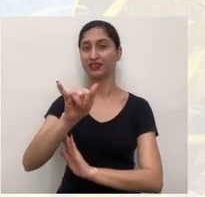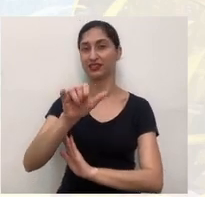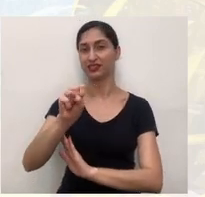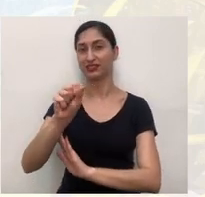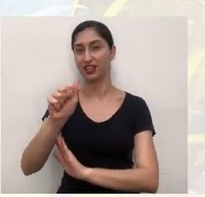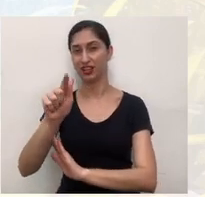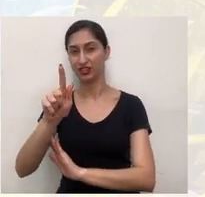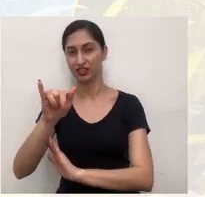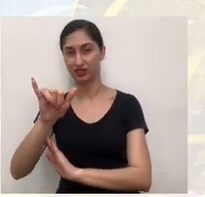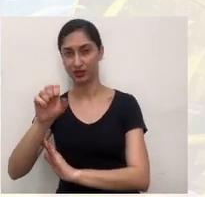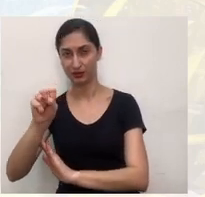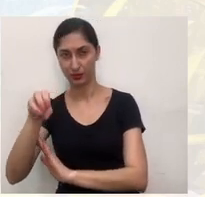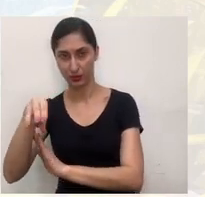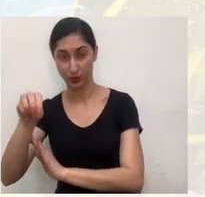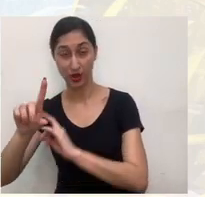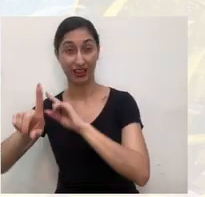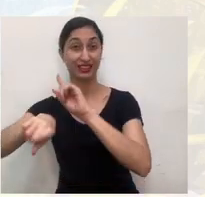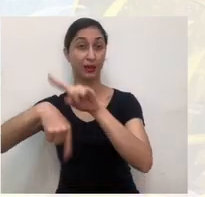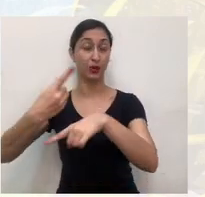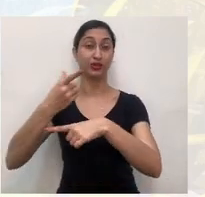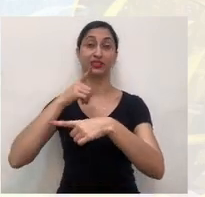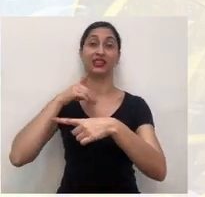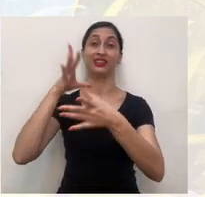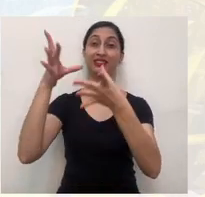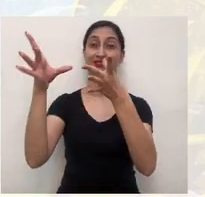de detalhamento disso